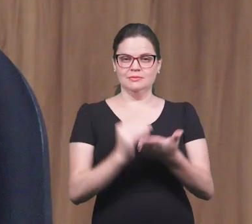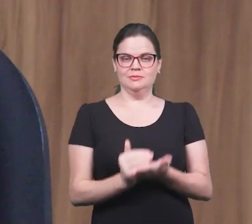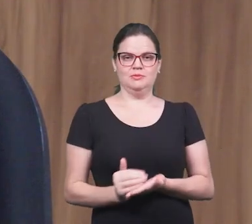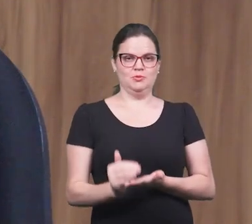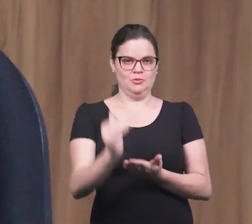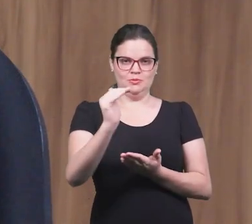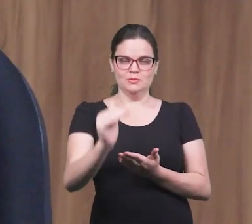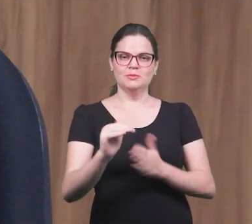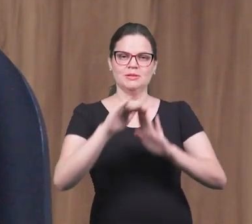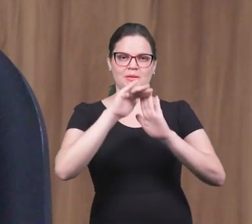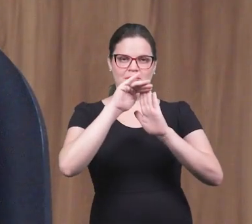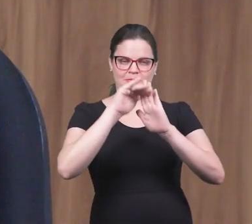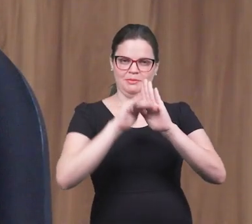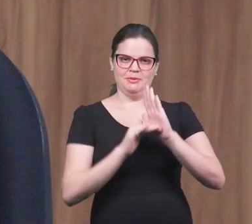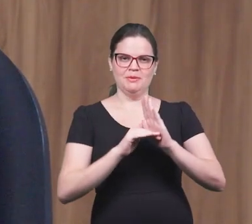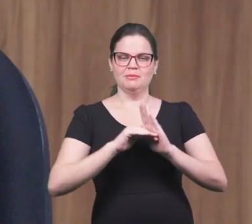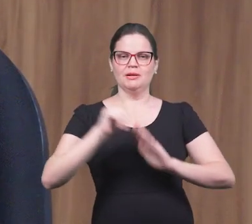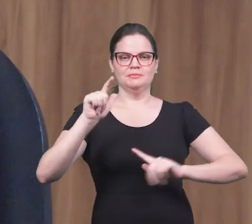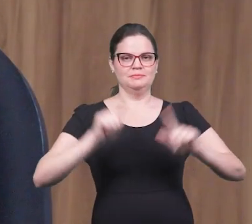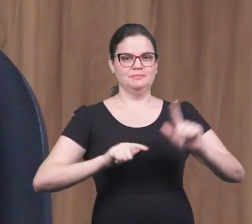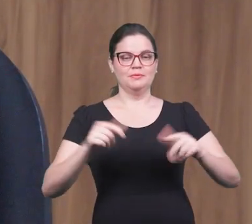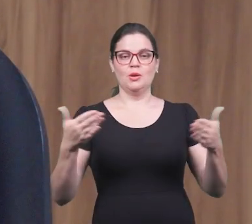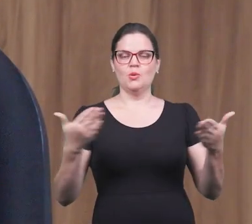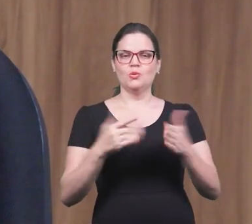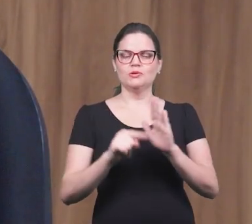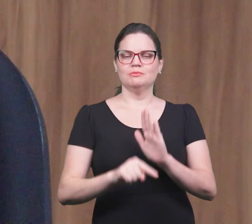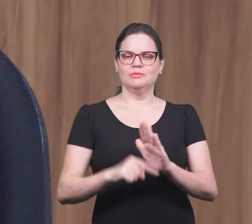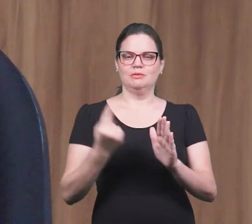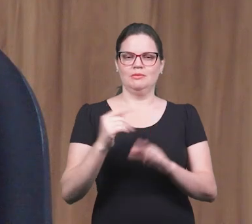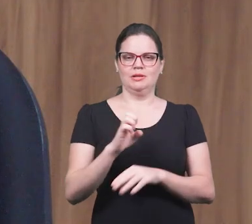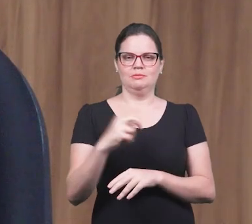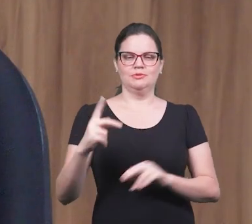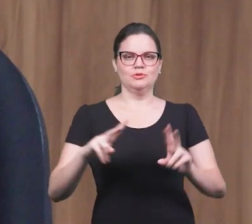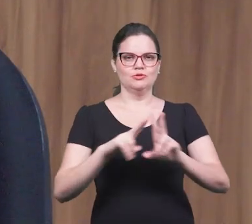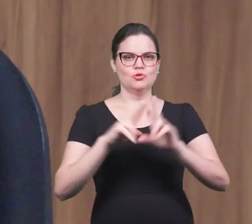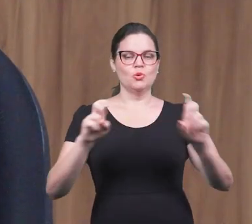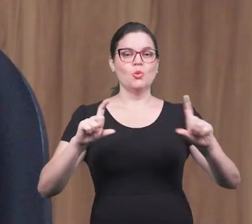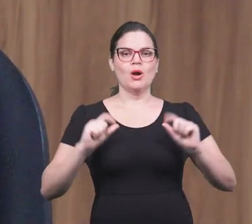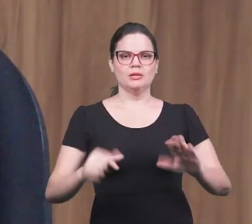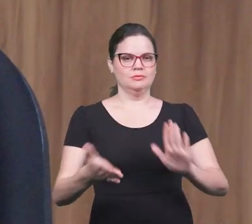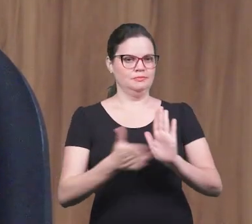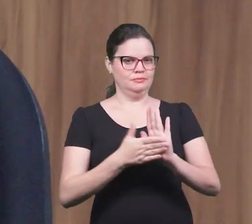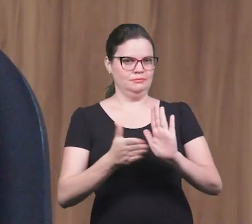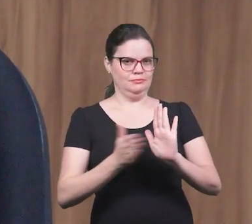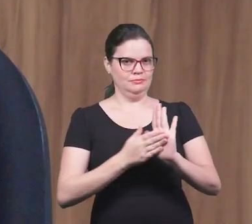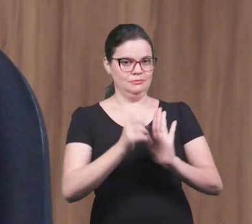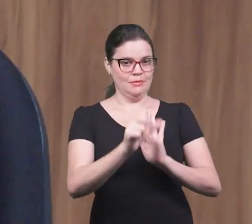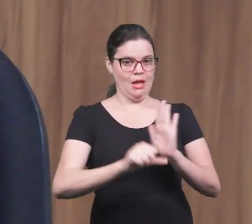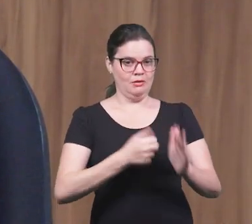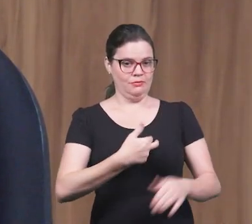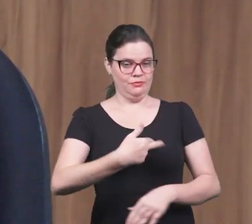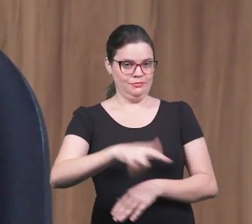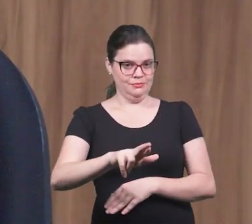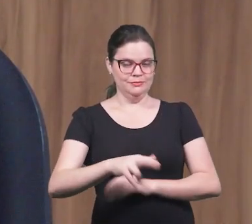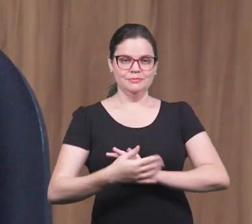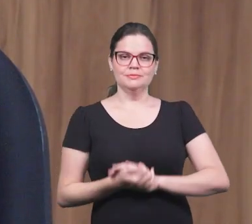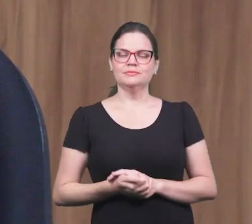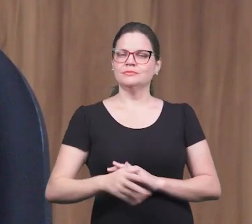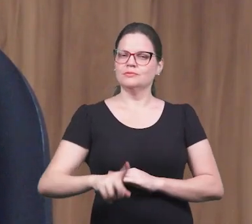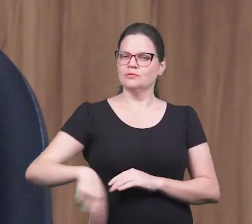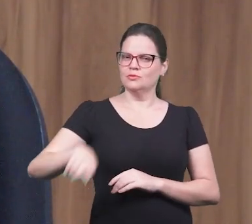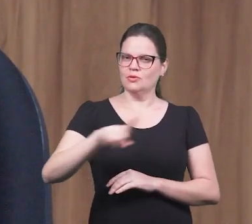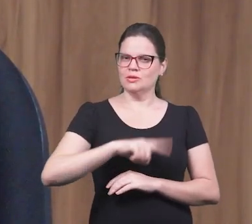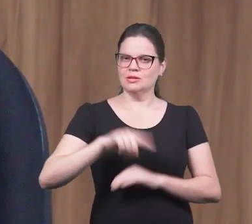e nós estamos dando início a esse programa. Hoje é o primeiro programa sobre a Reforma Protestante e